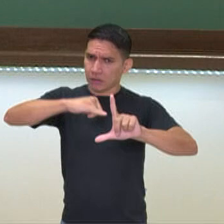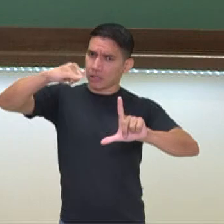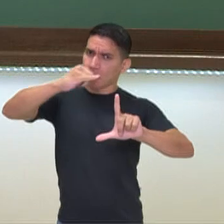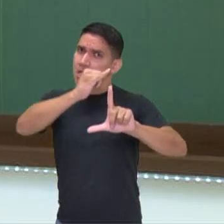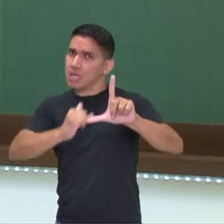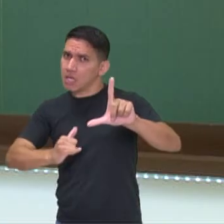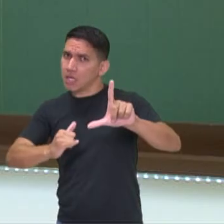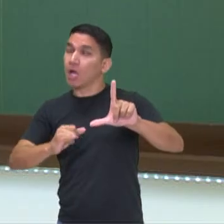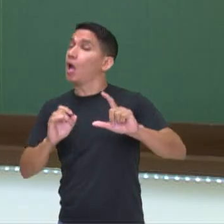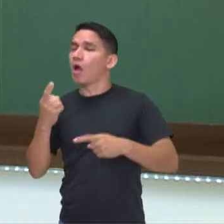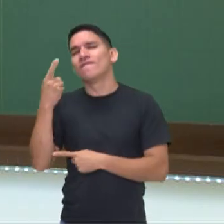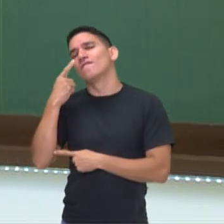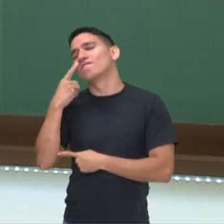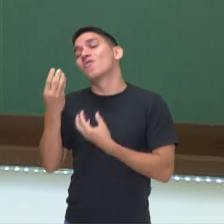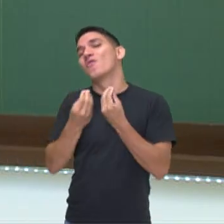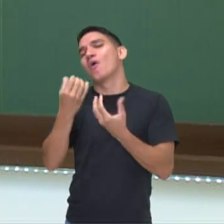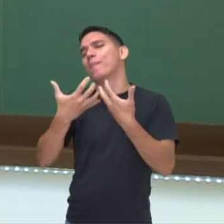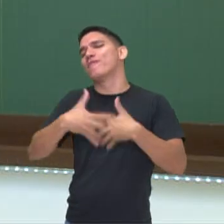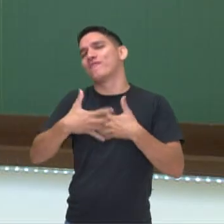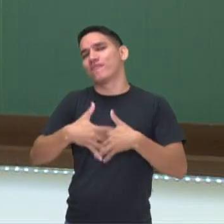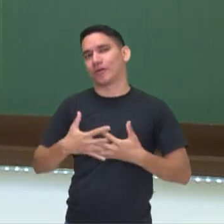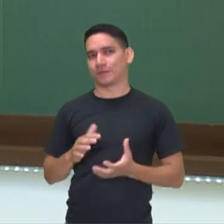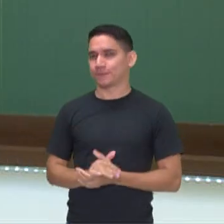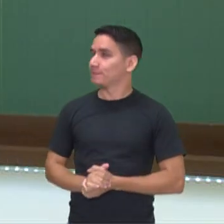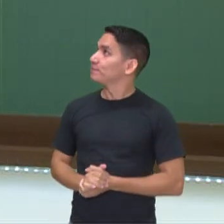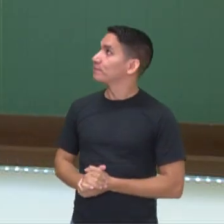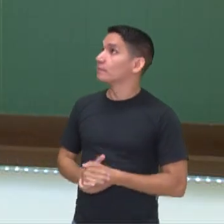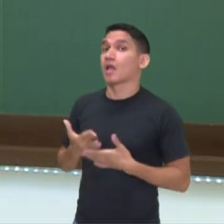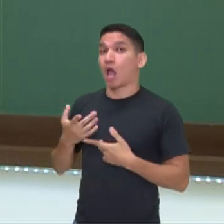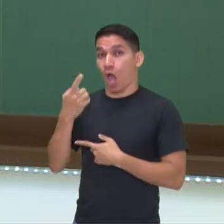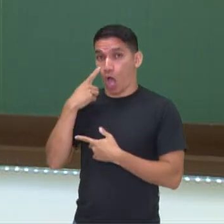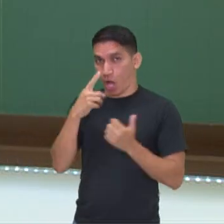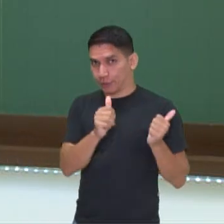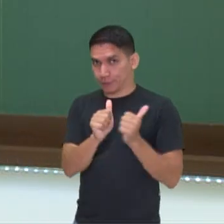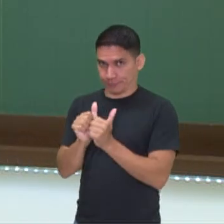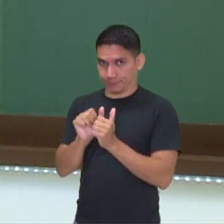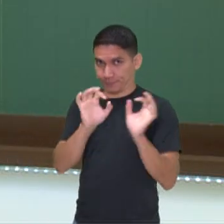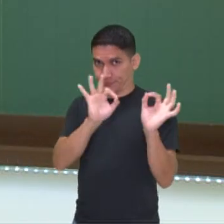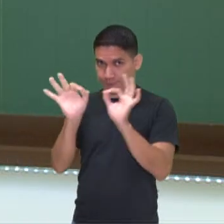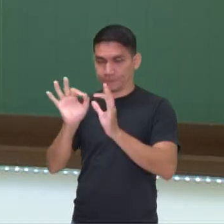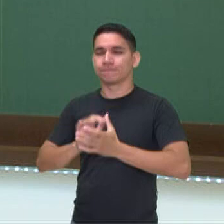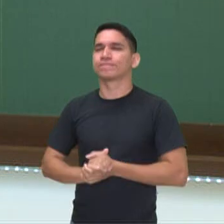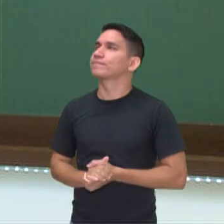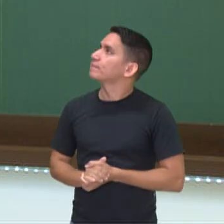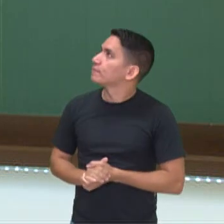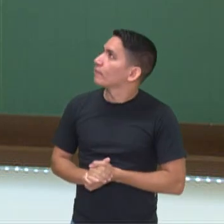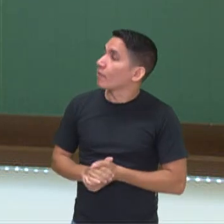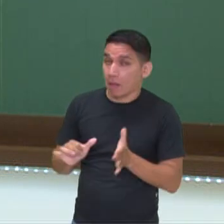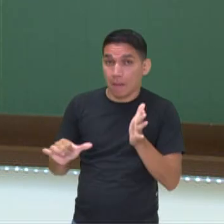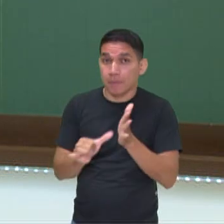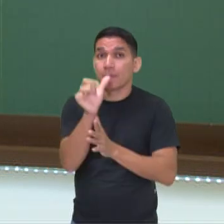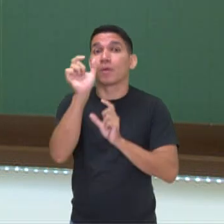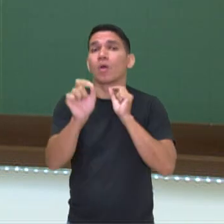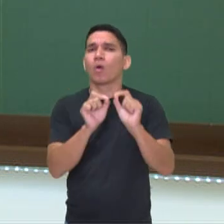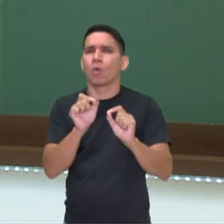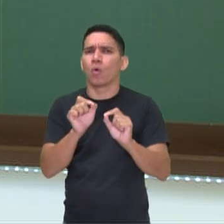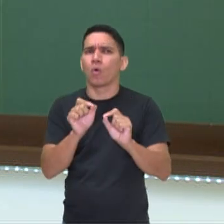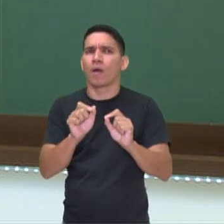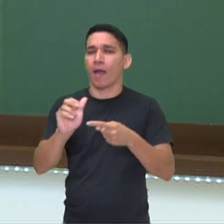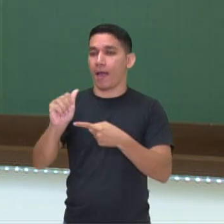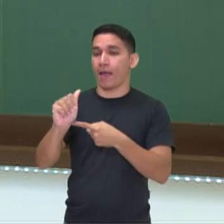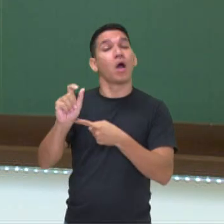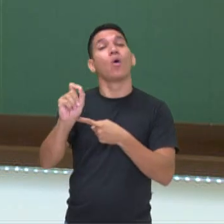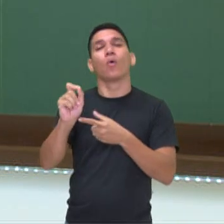ver como é que fica esse negócio aqui então. Olha só, acompanha aqui com a professora. Primeira coisa, vamos responder ali a letra A, né?